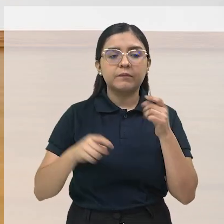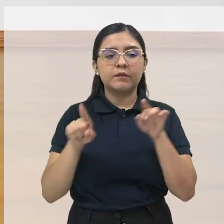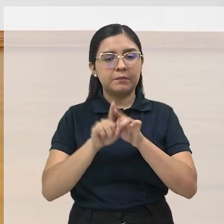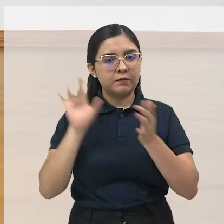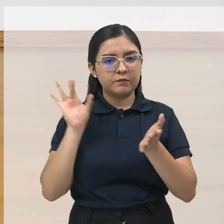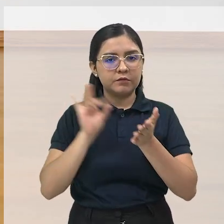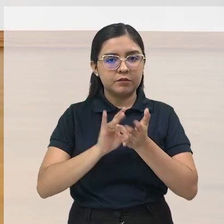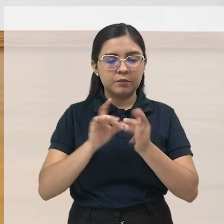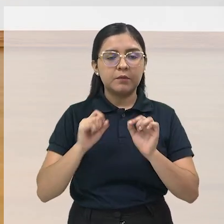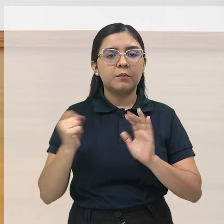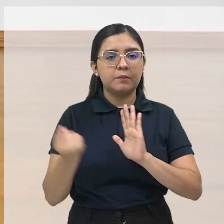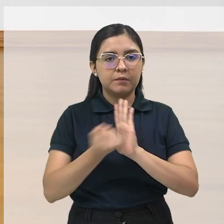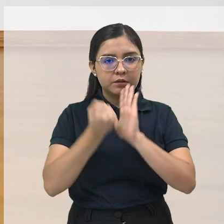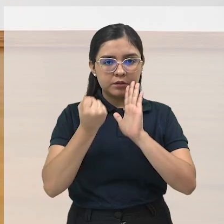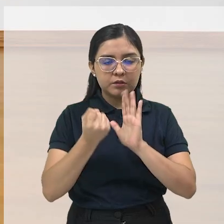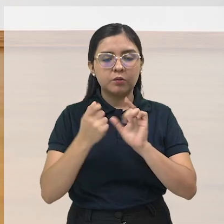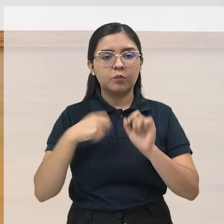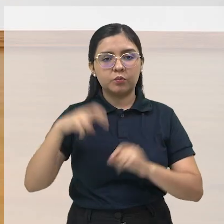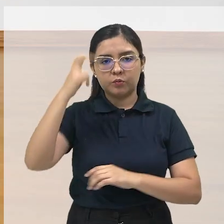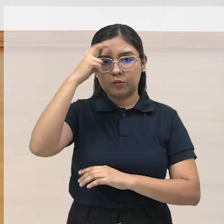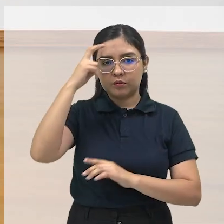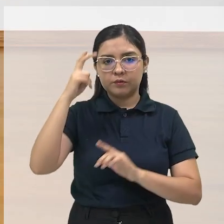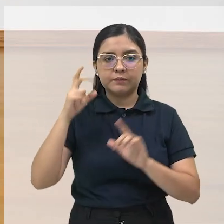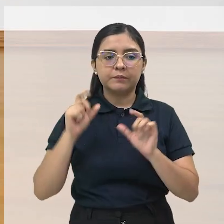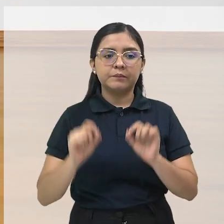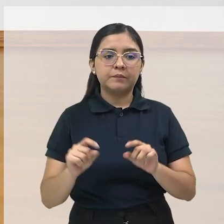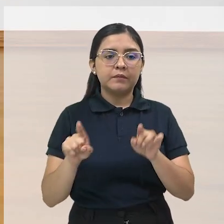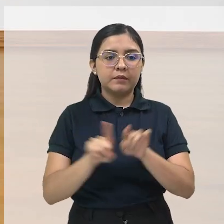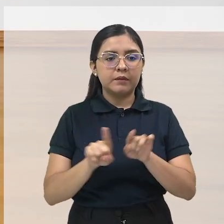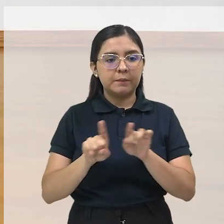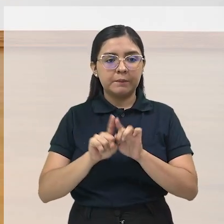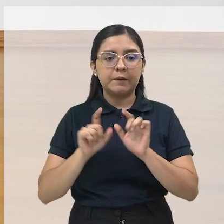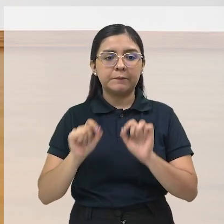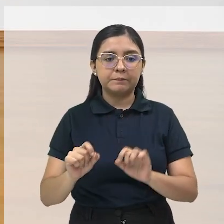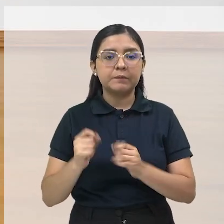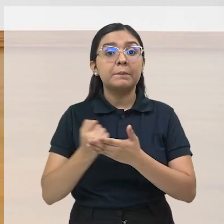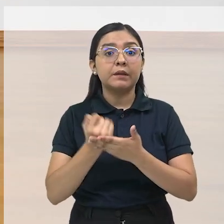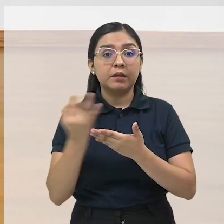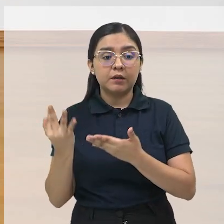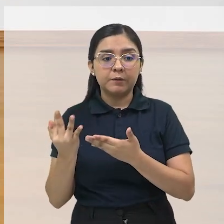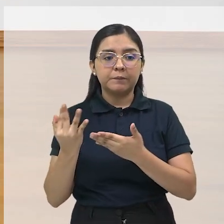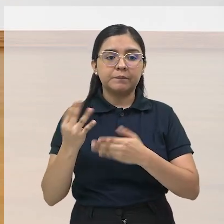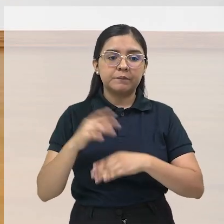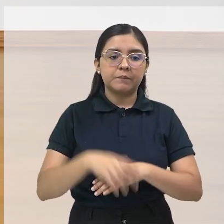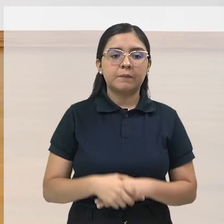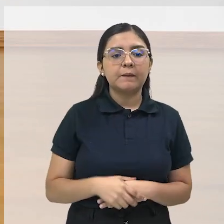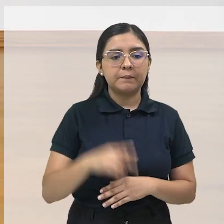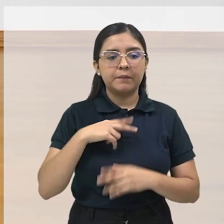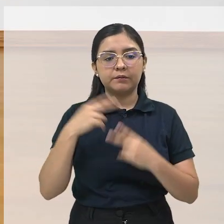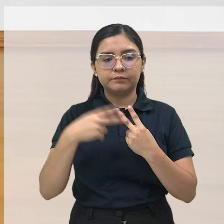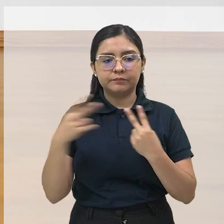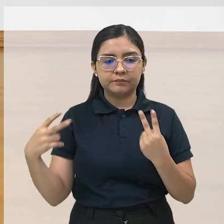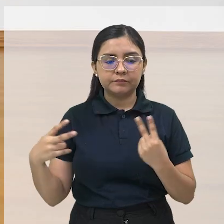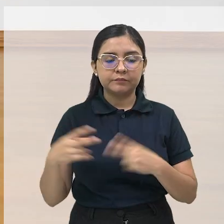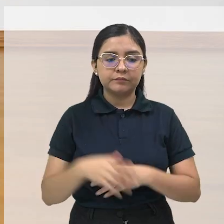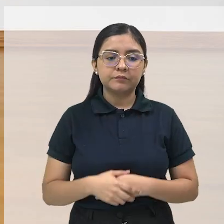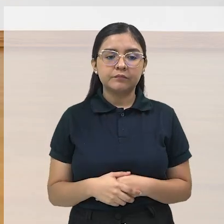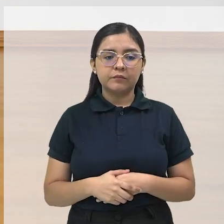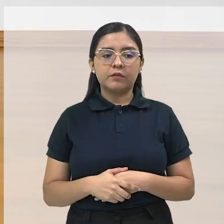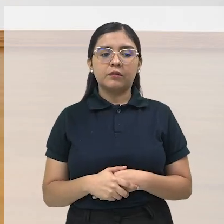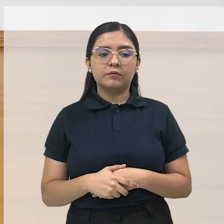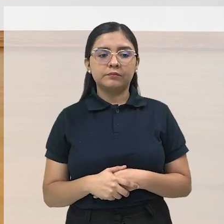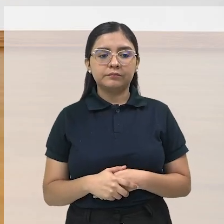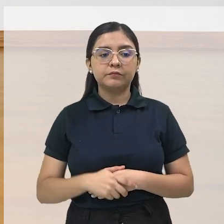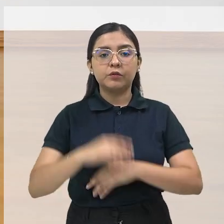reconhecido como patrimônio cultural imaterial da humanidade pelo Instituto do Patrimônio Histórico e Artístico